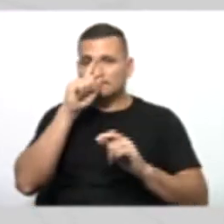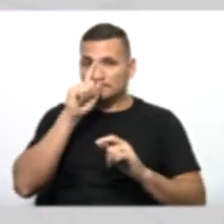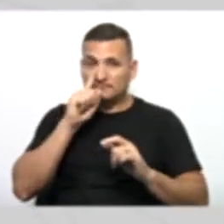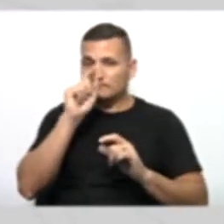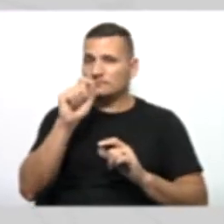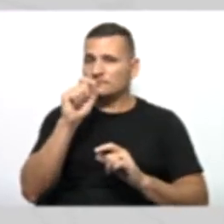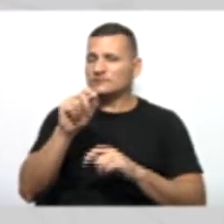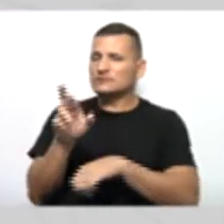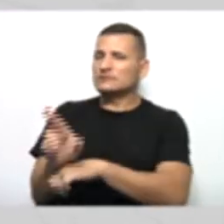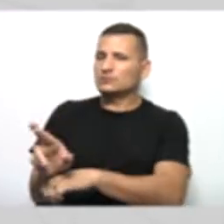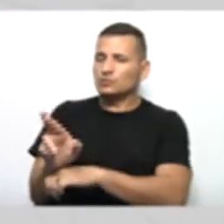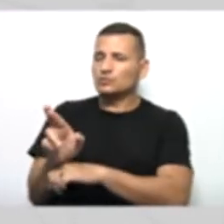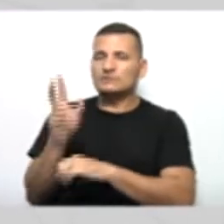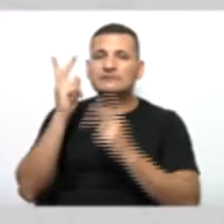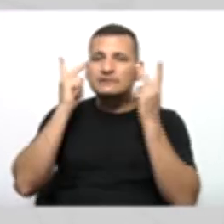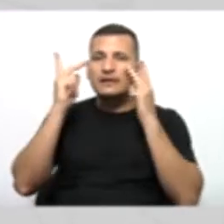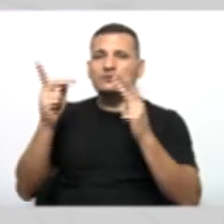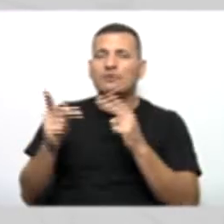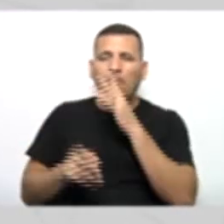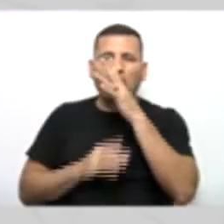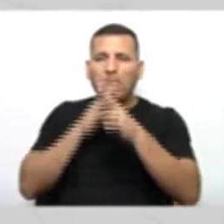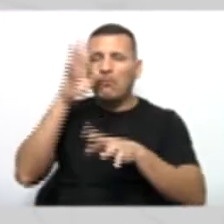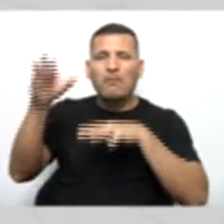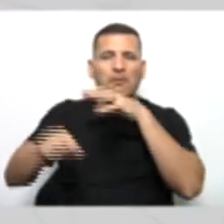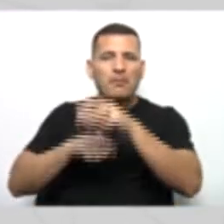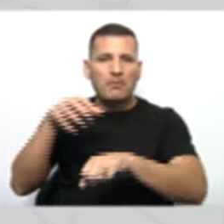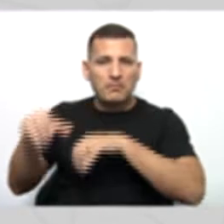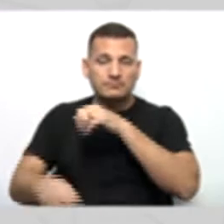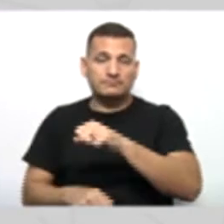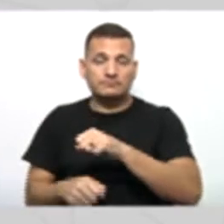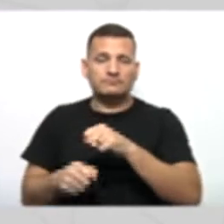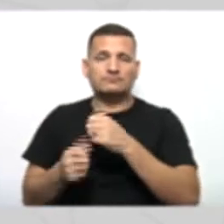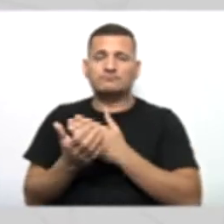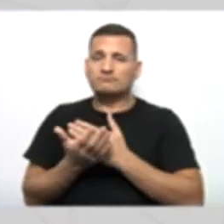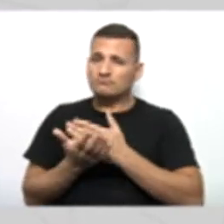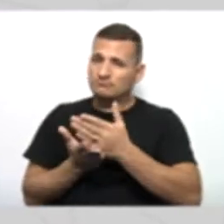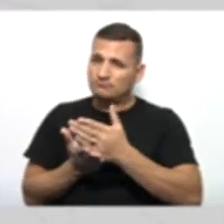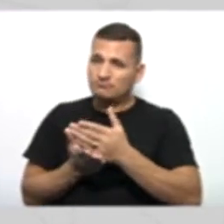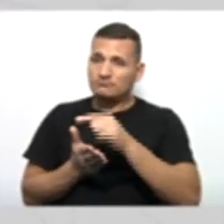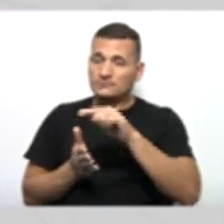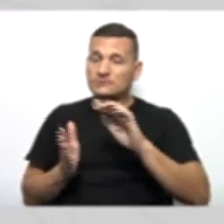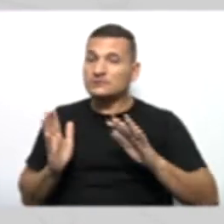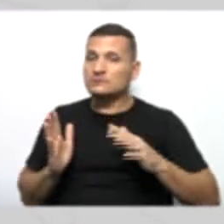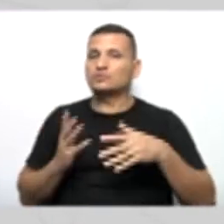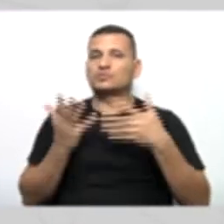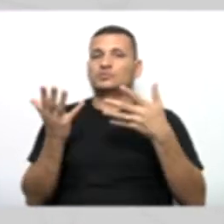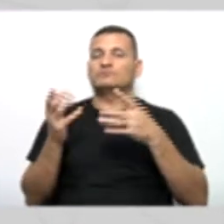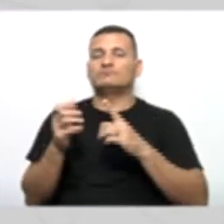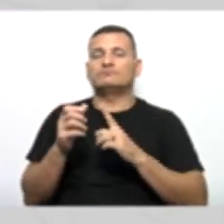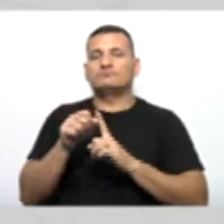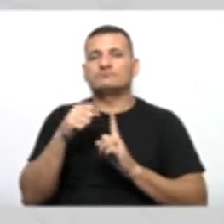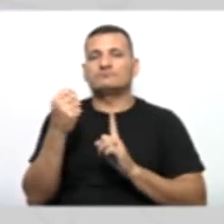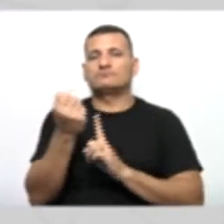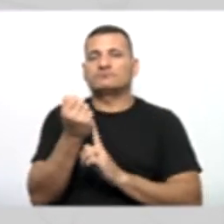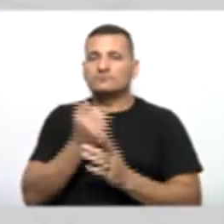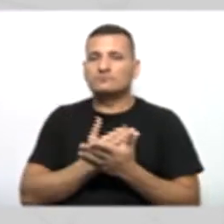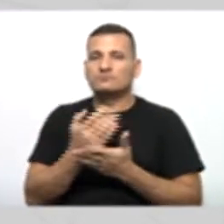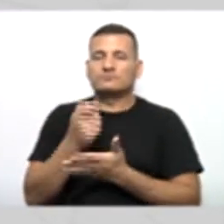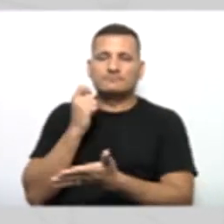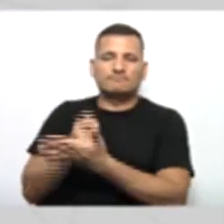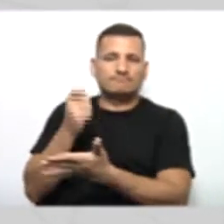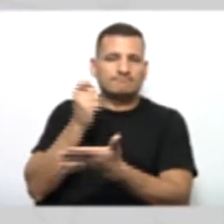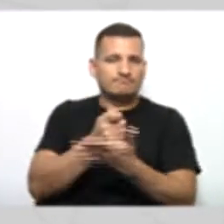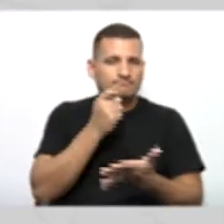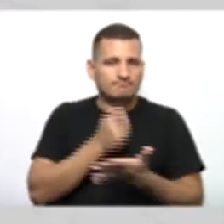naturais indiscriminadamente. E a partir desse evento, a sociedade começou a cobrar mais responsabilidade